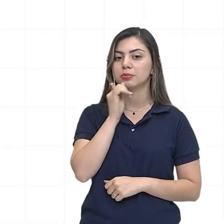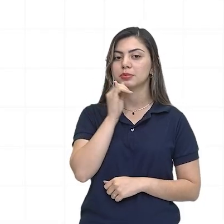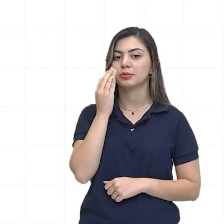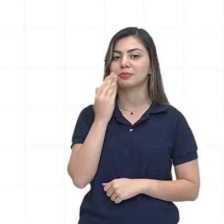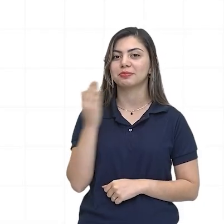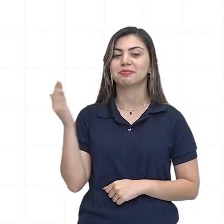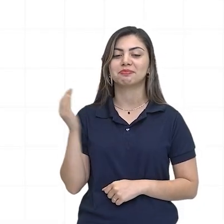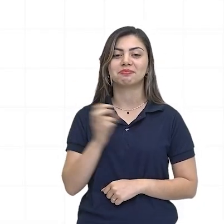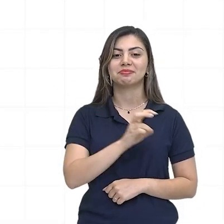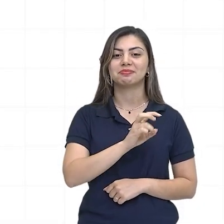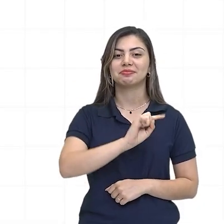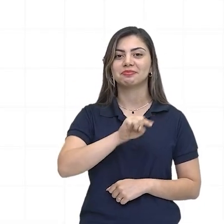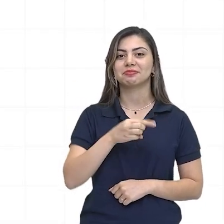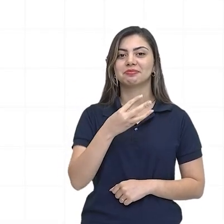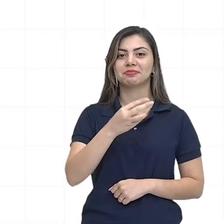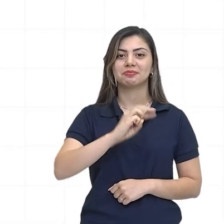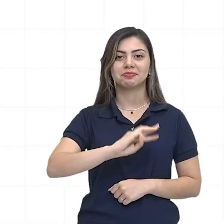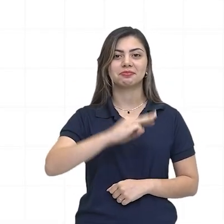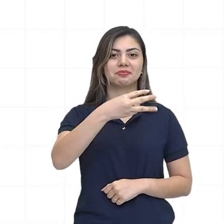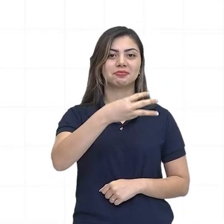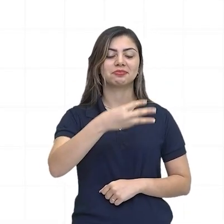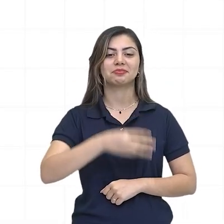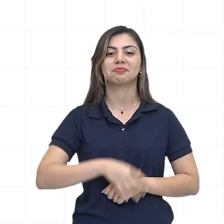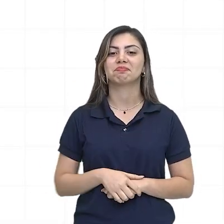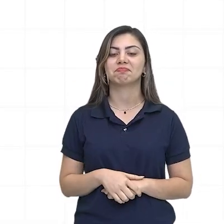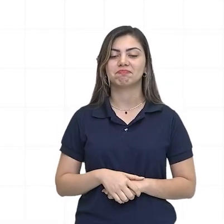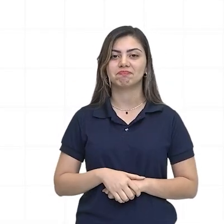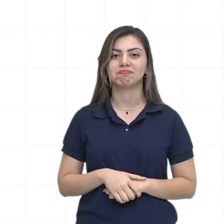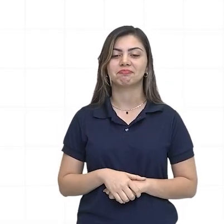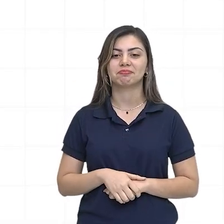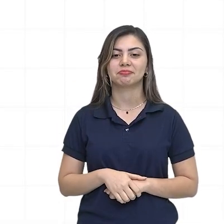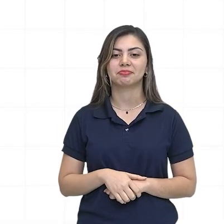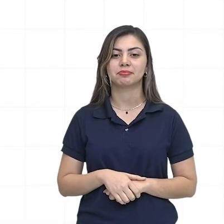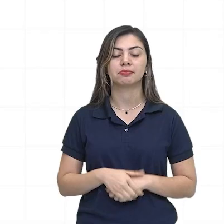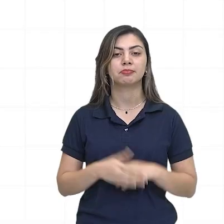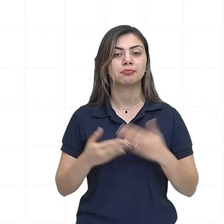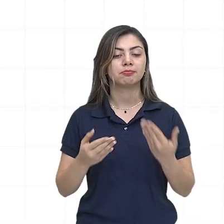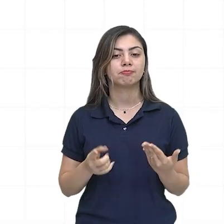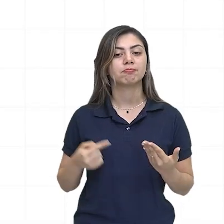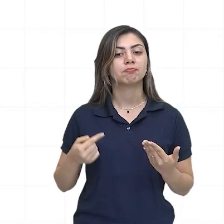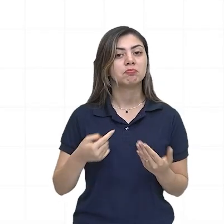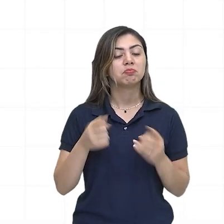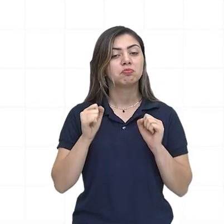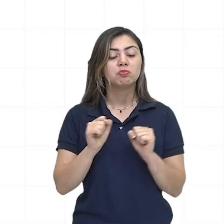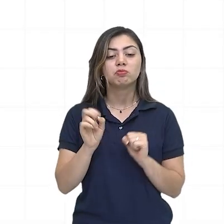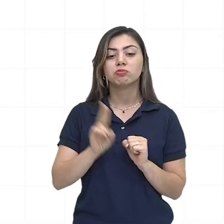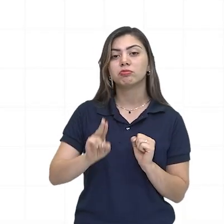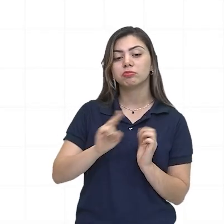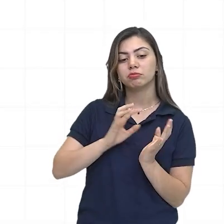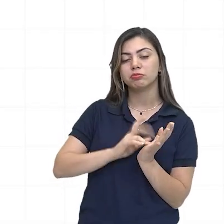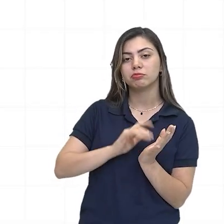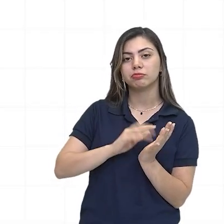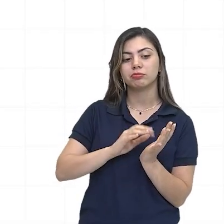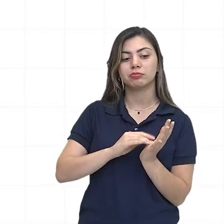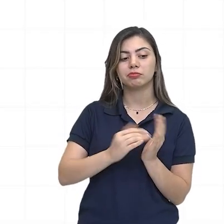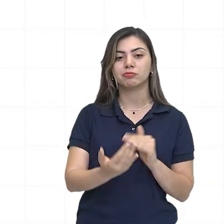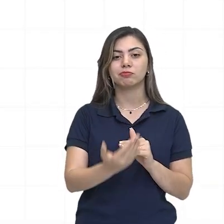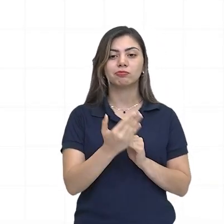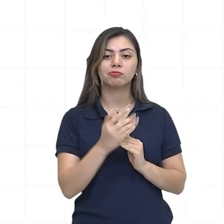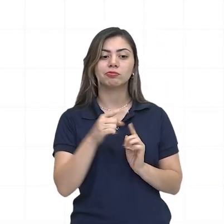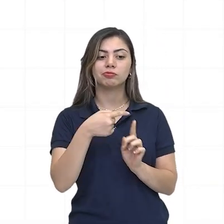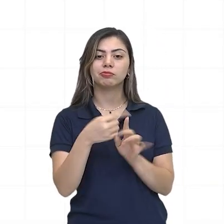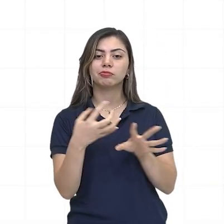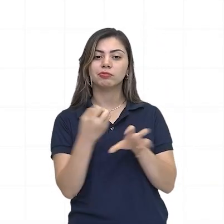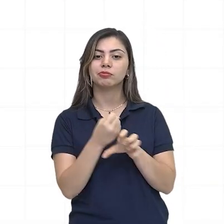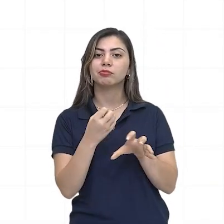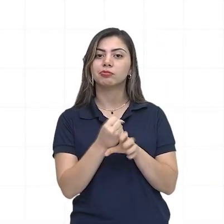5,3 elevado à terceira. A gente pode usar a calculadora para ajudar a gente a